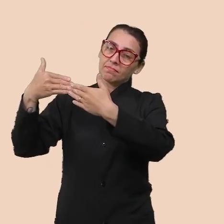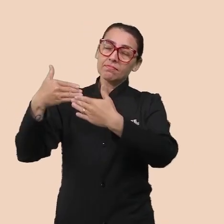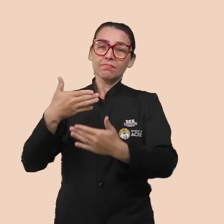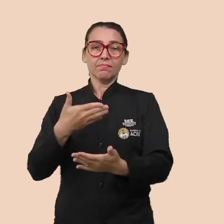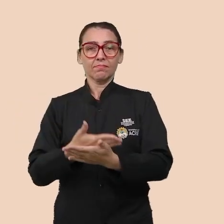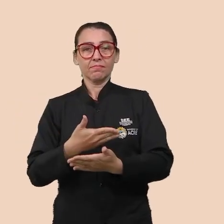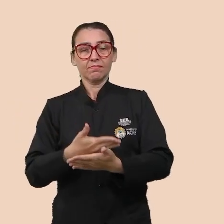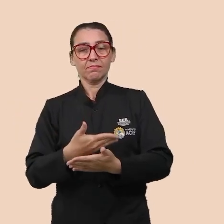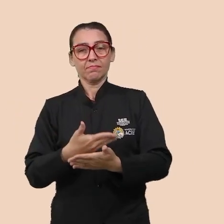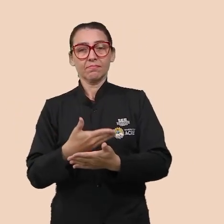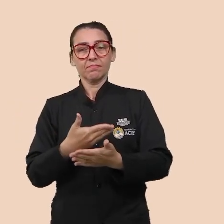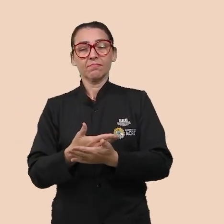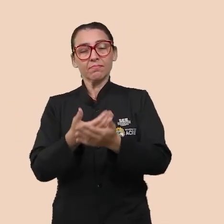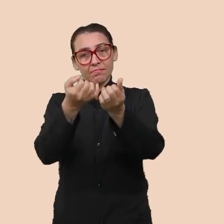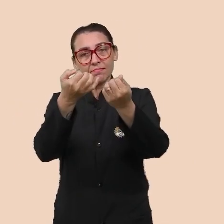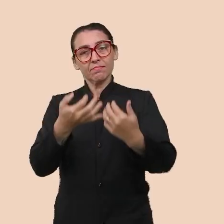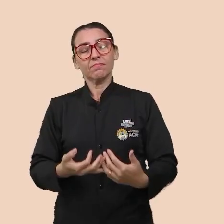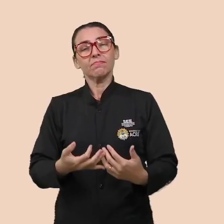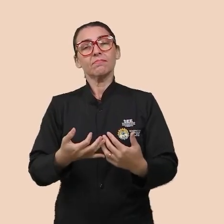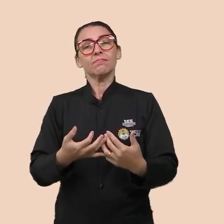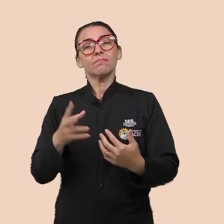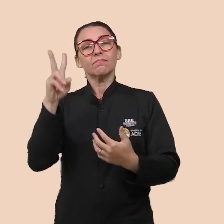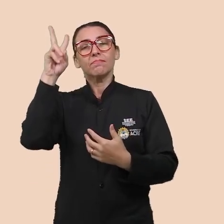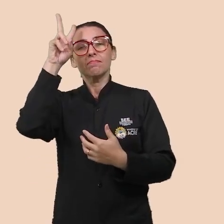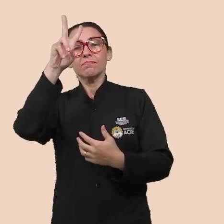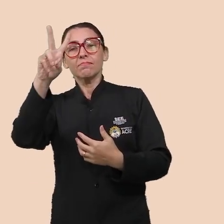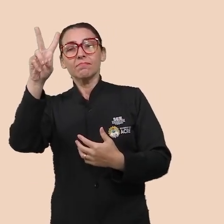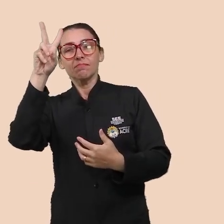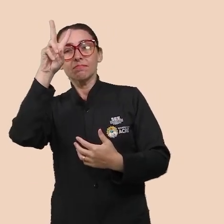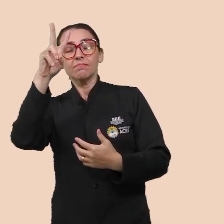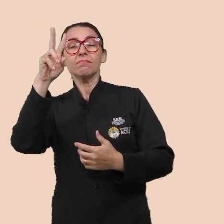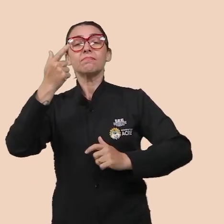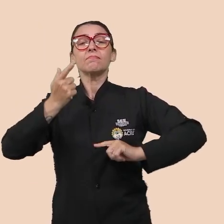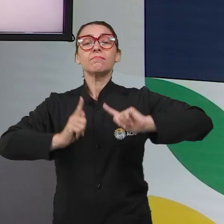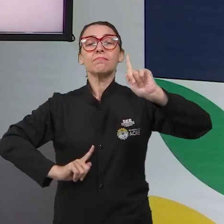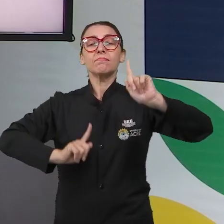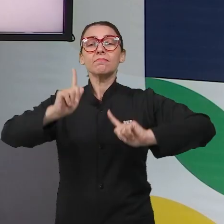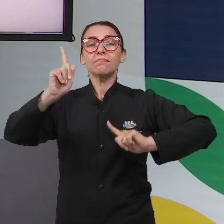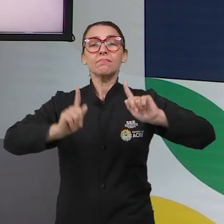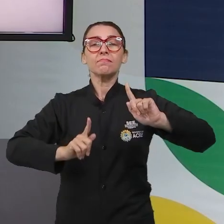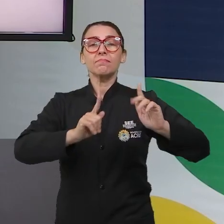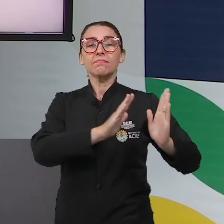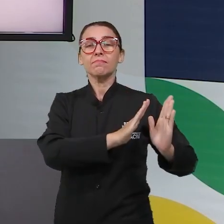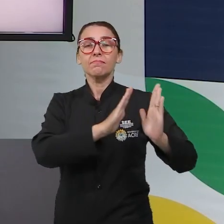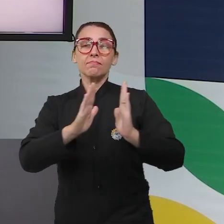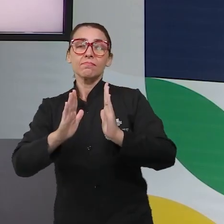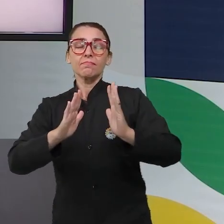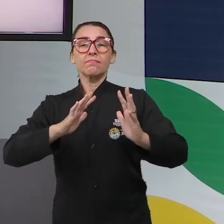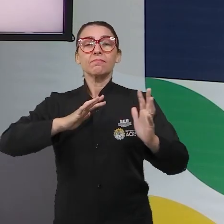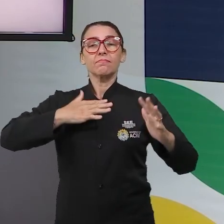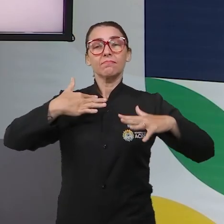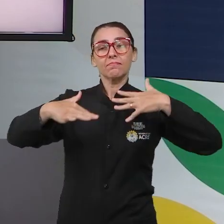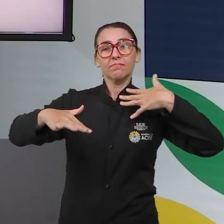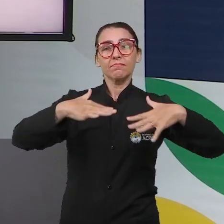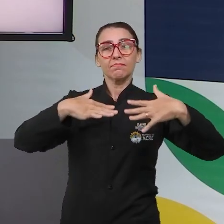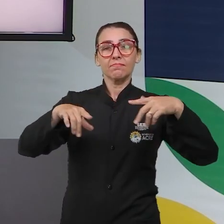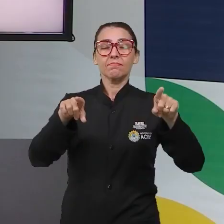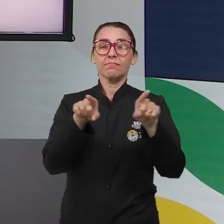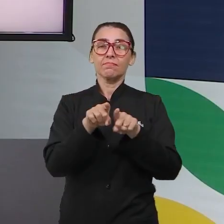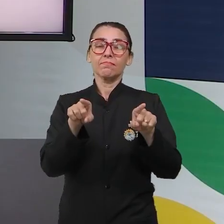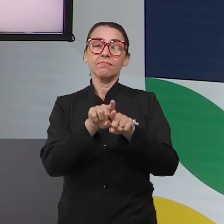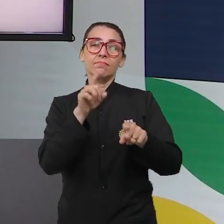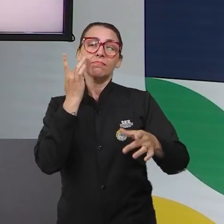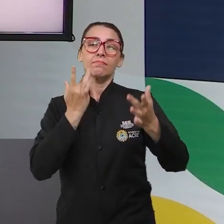aula. Ela narra histórias inteiras por meio de gestos, sequências de movimento e